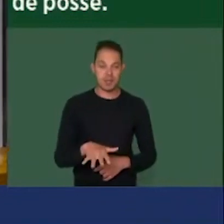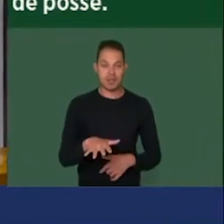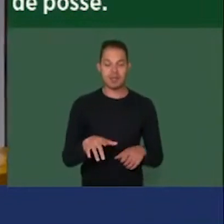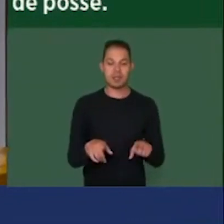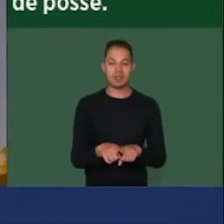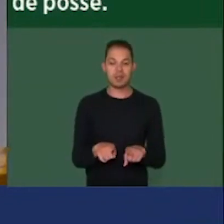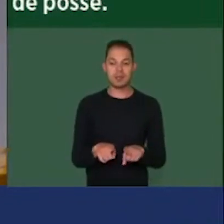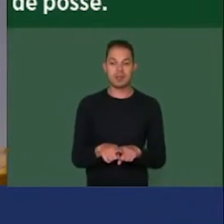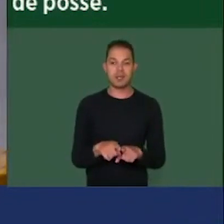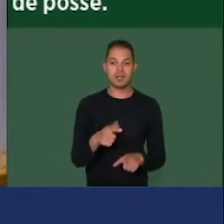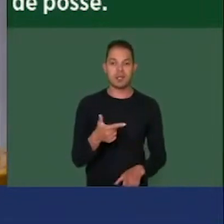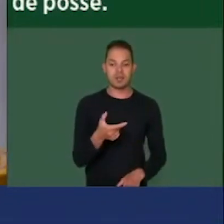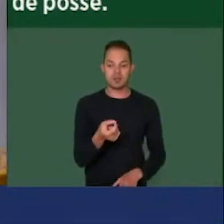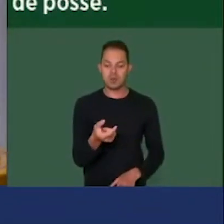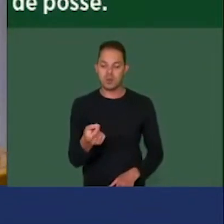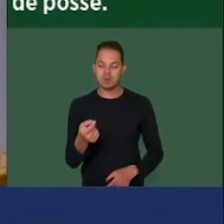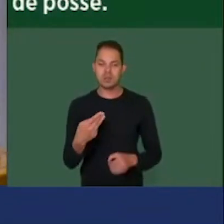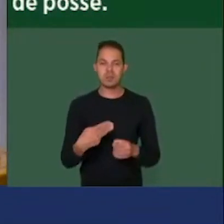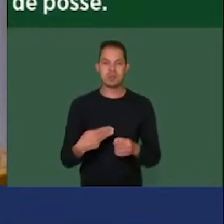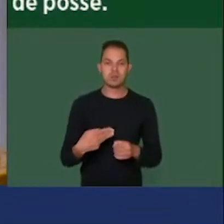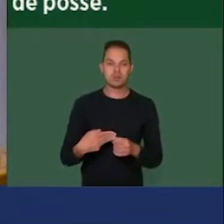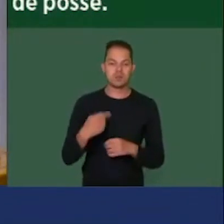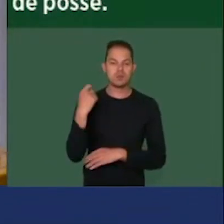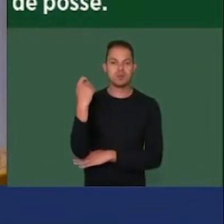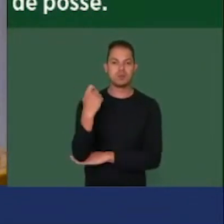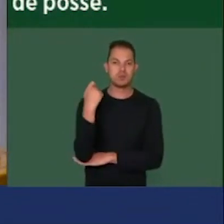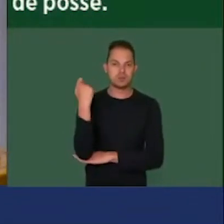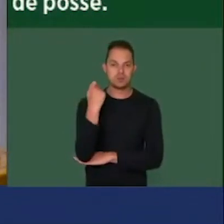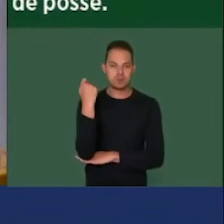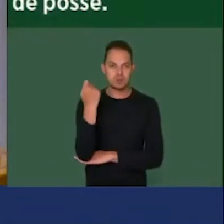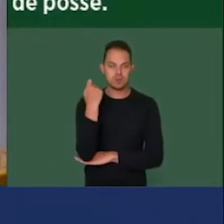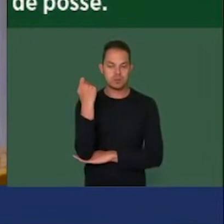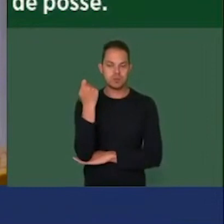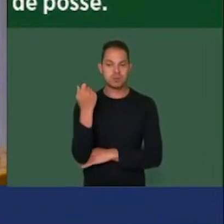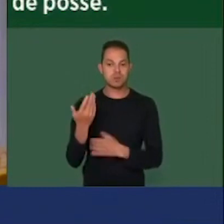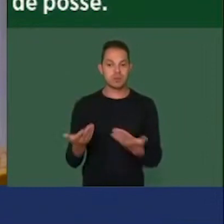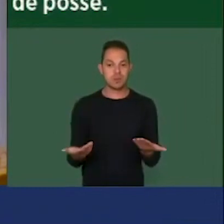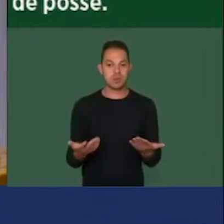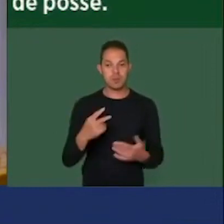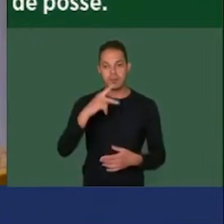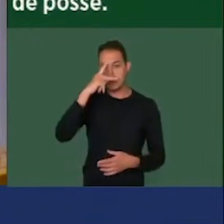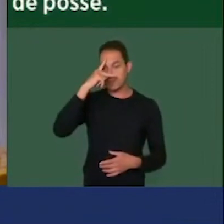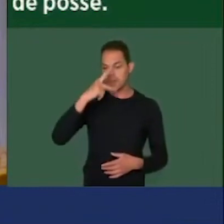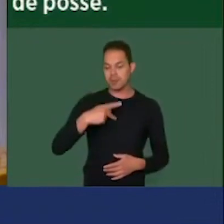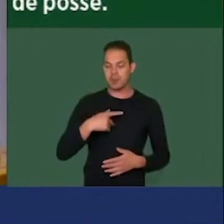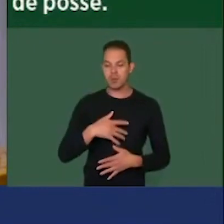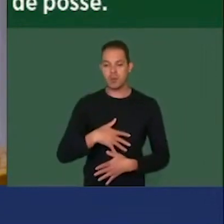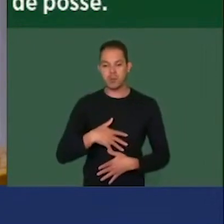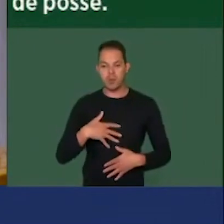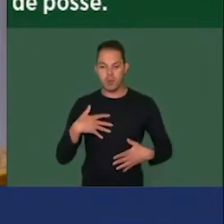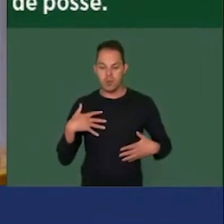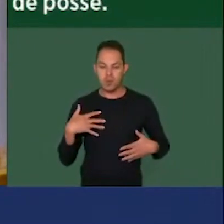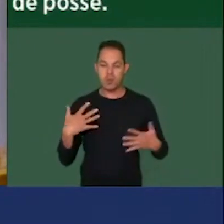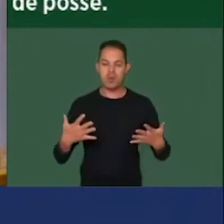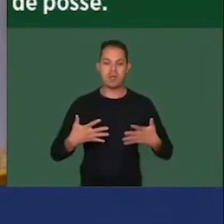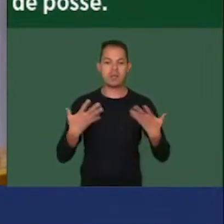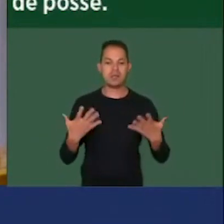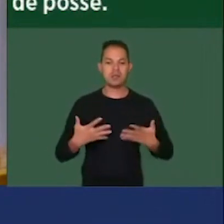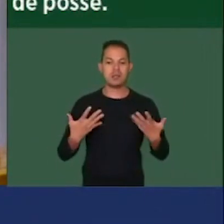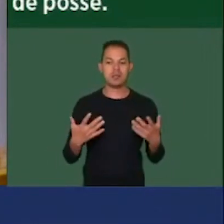200 municípios do estado do Rio Grande do Sul. Então, para mim, é uma honra, uma alegria e, ao mesmo tempo, uma